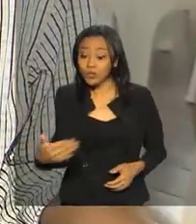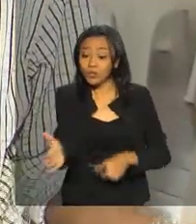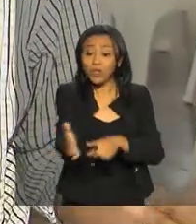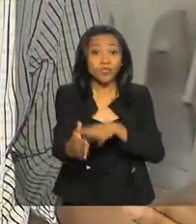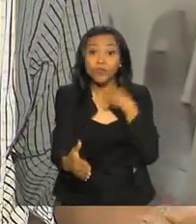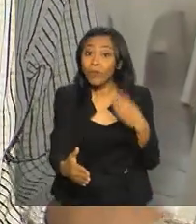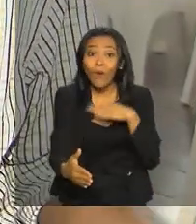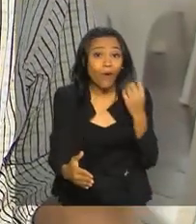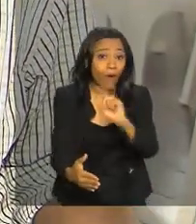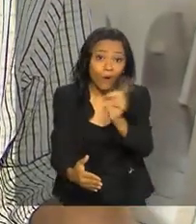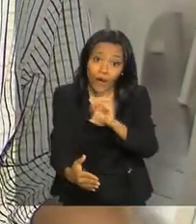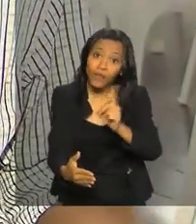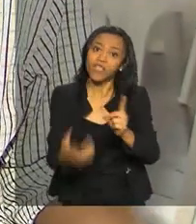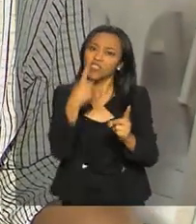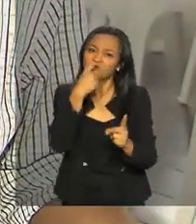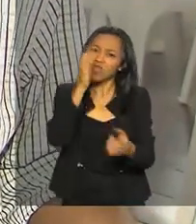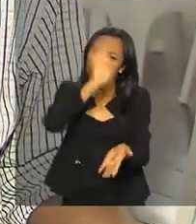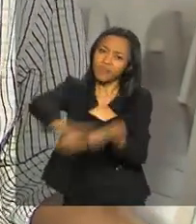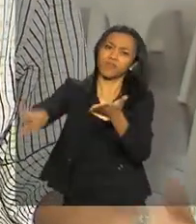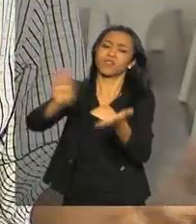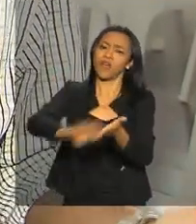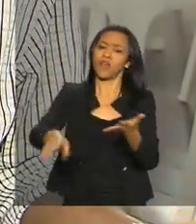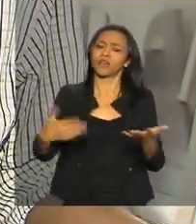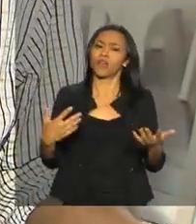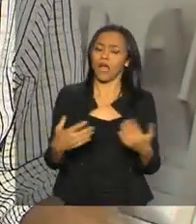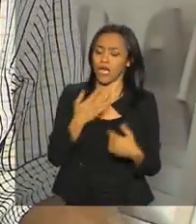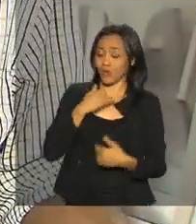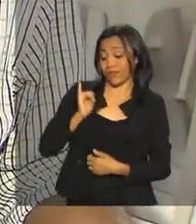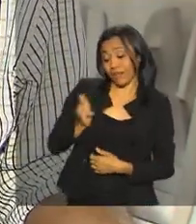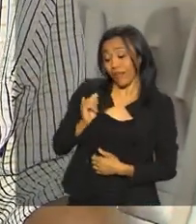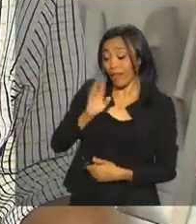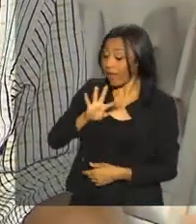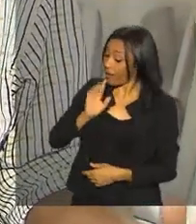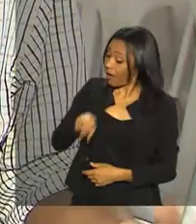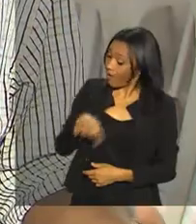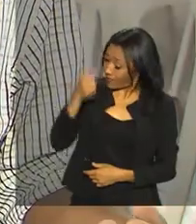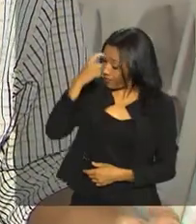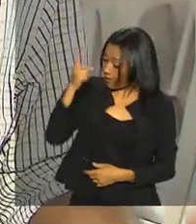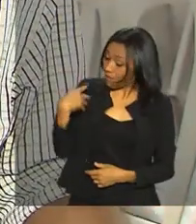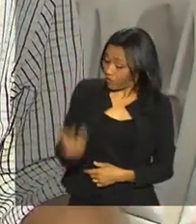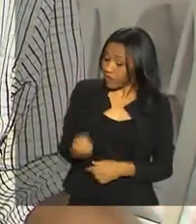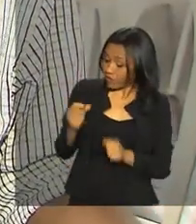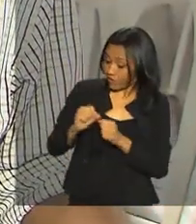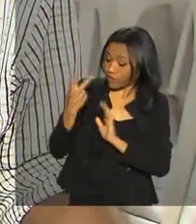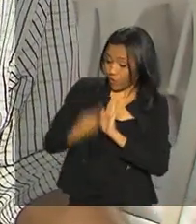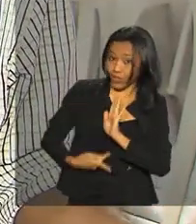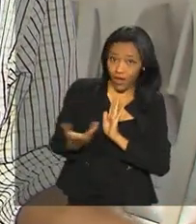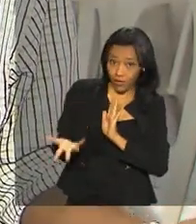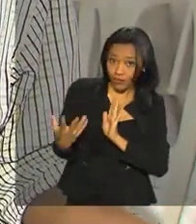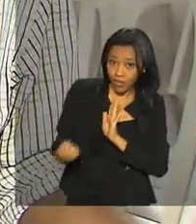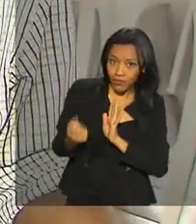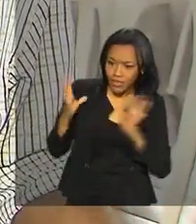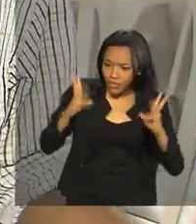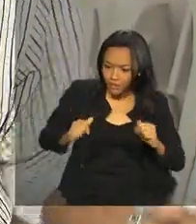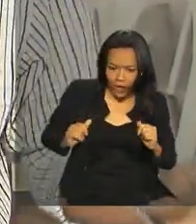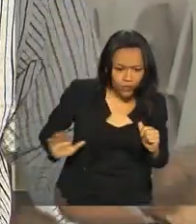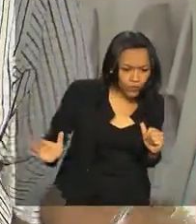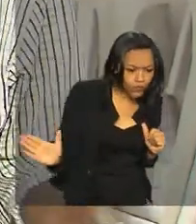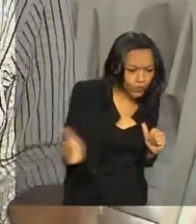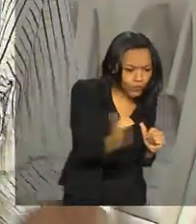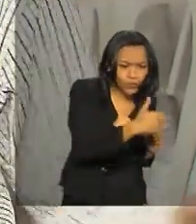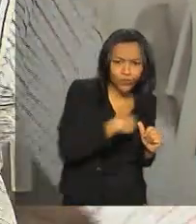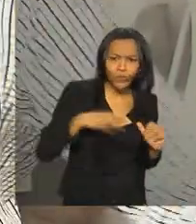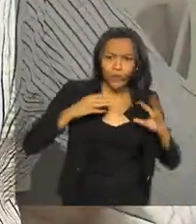de morrer e esse cheiro deixa de existir. Aí eu falei com ela, legal a ideia, vamos fazer um projeto sobre isso, de limpeza das praias,